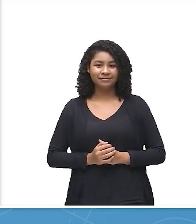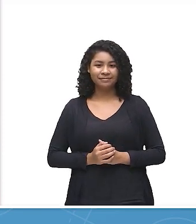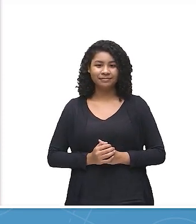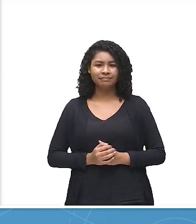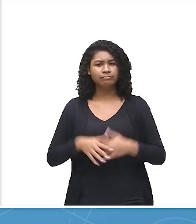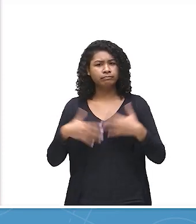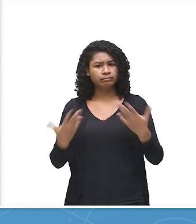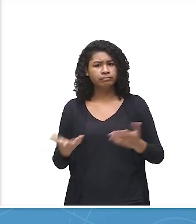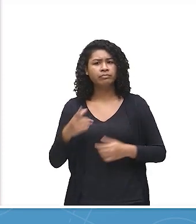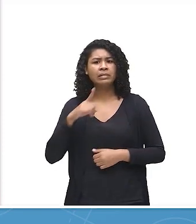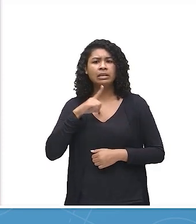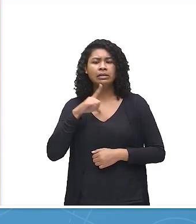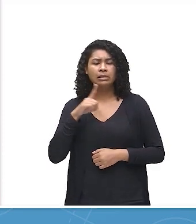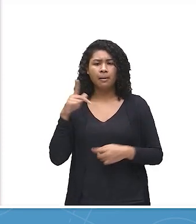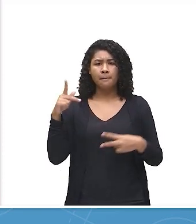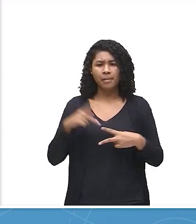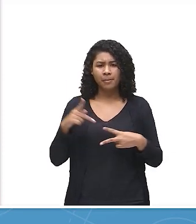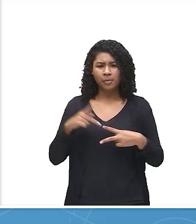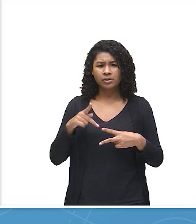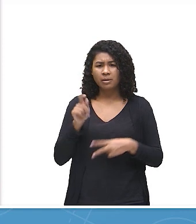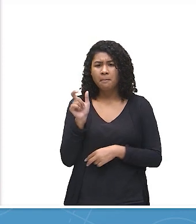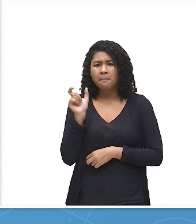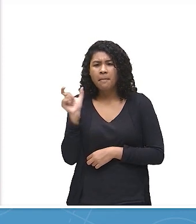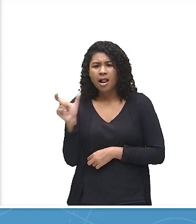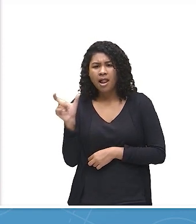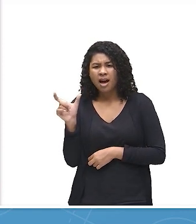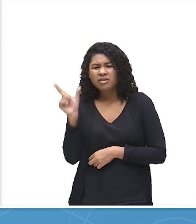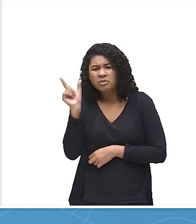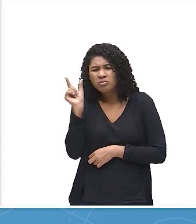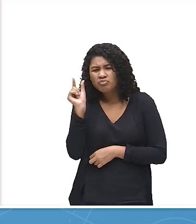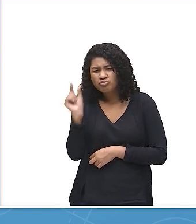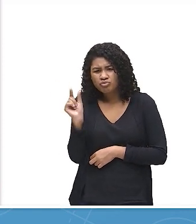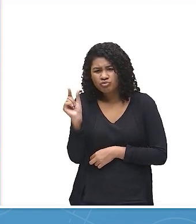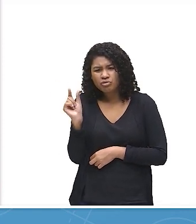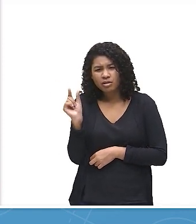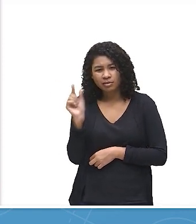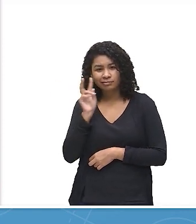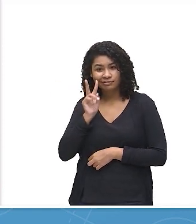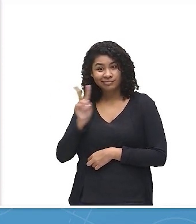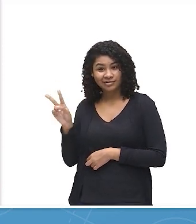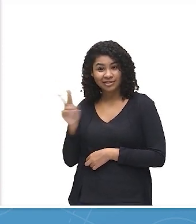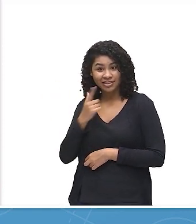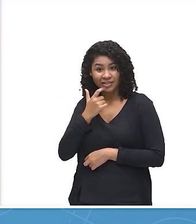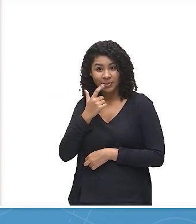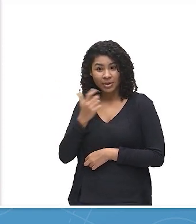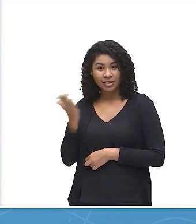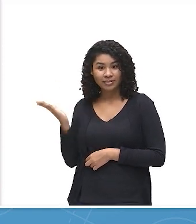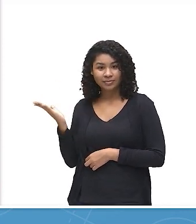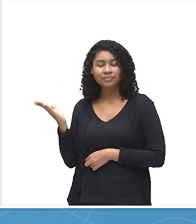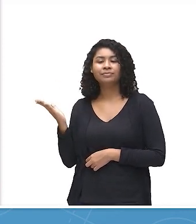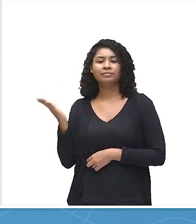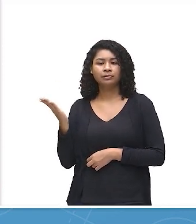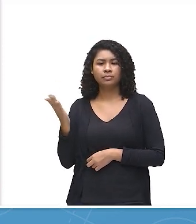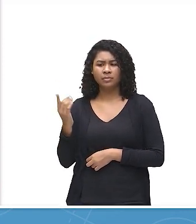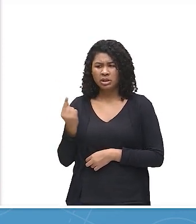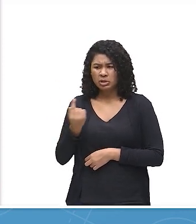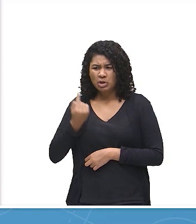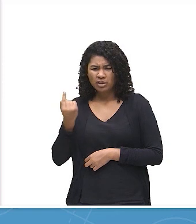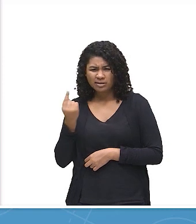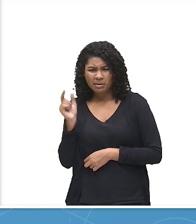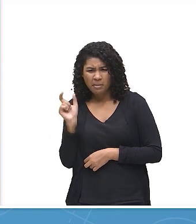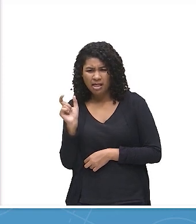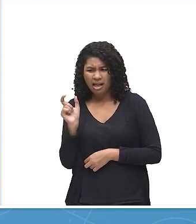né? Quando você faz uma atividade dessas, você precisa observar as questões, o que está